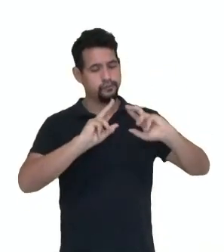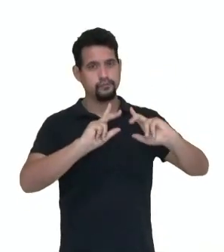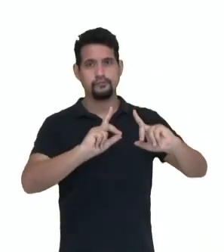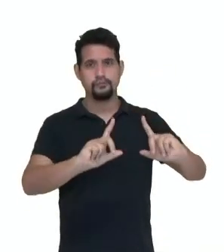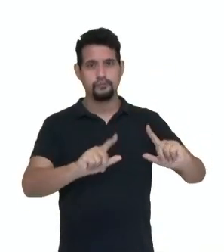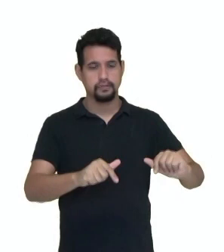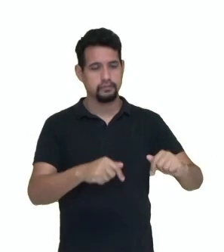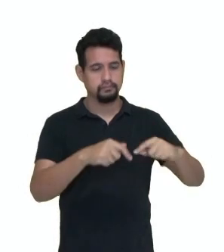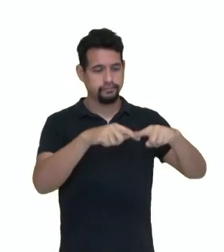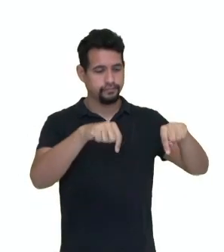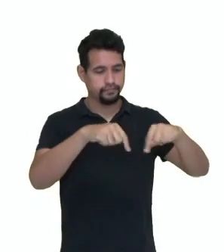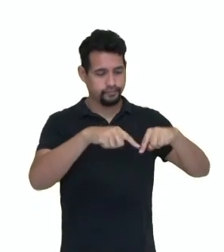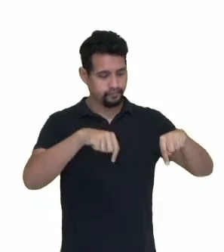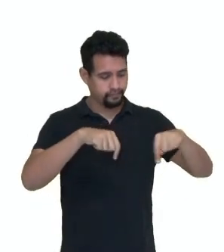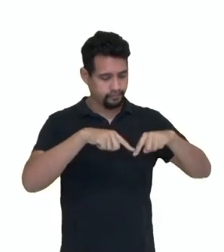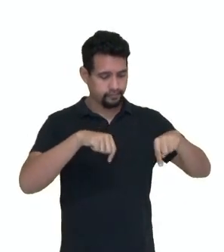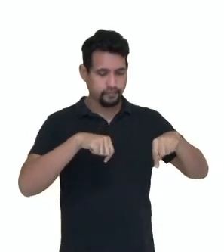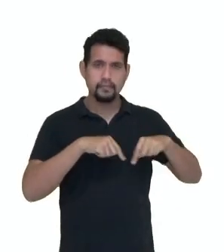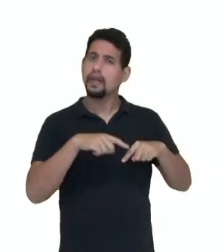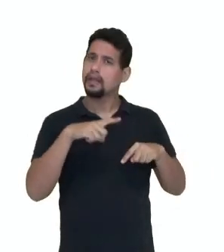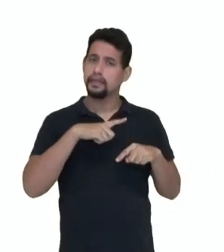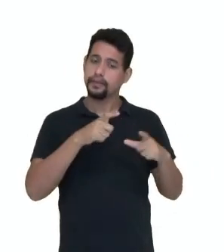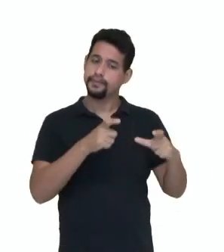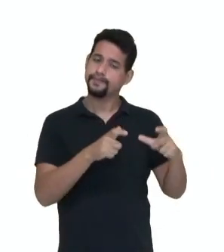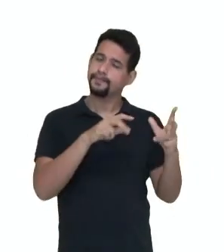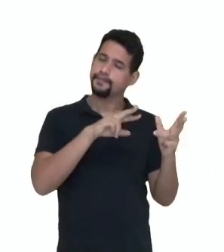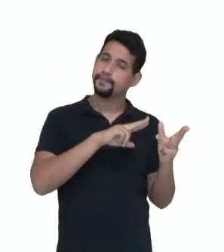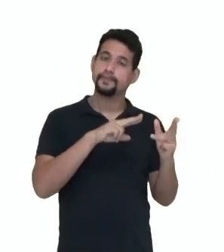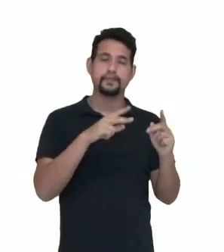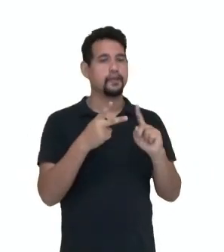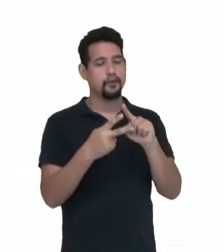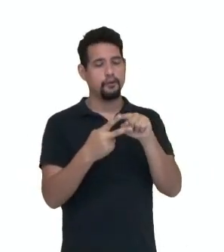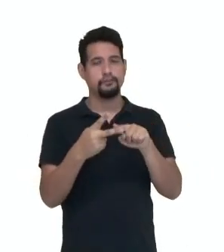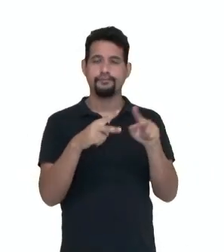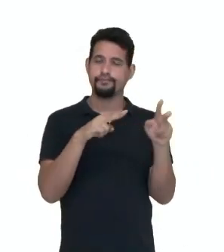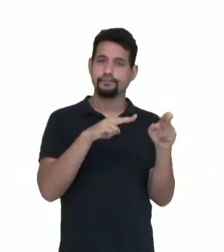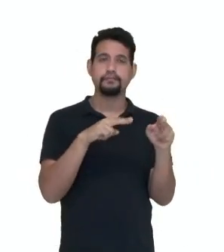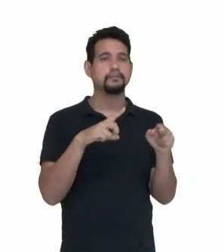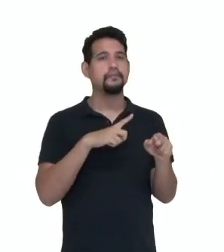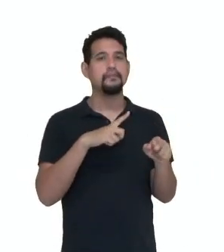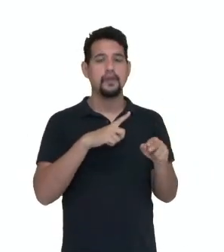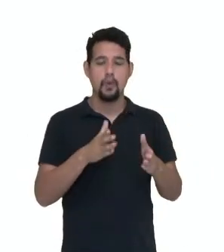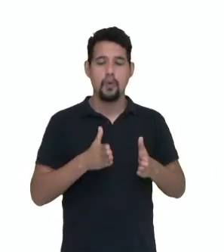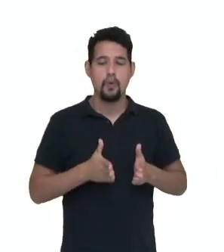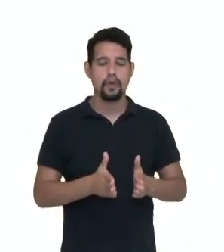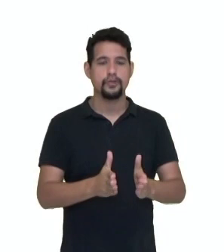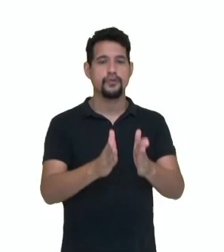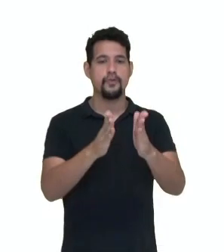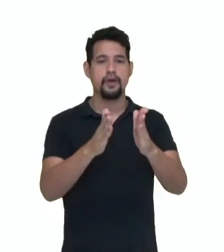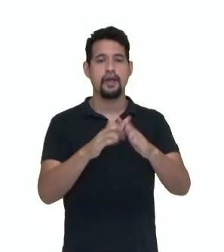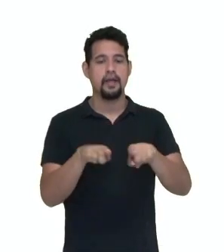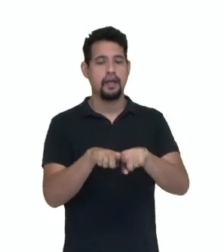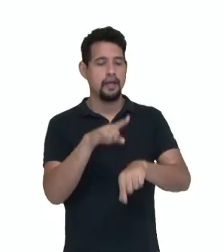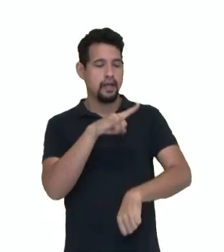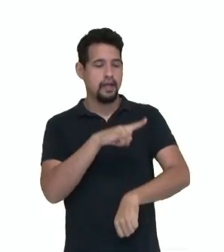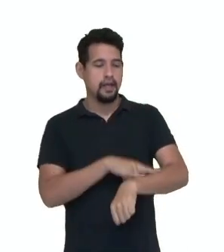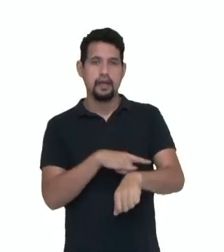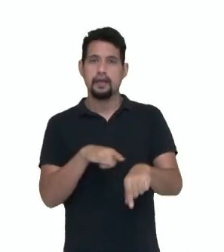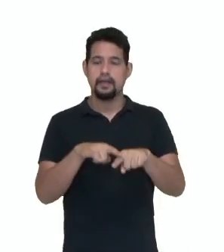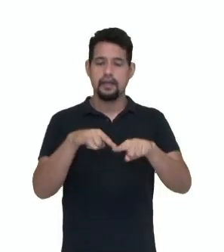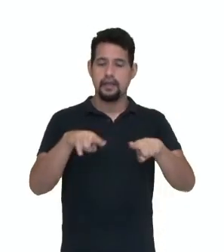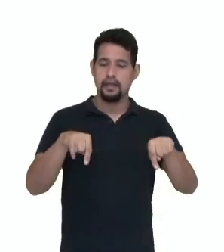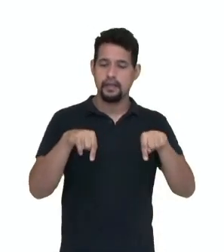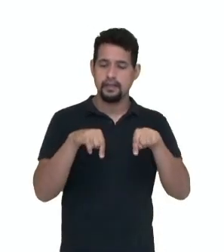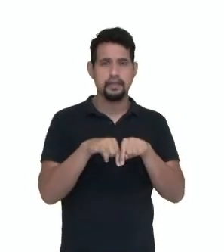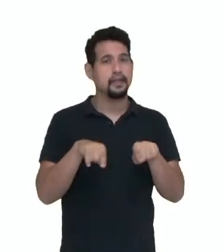desse apartamento, né? Tem o dormitório, né? Os 2 dormitórios, tem o corredor, tem o banheiro, a sala, a área